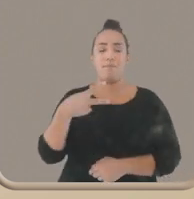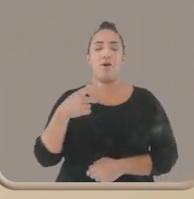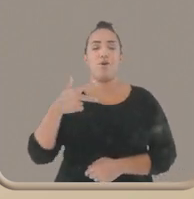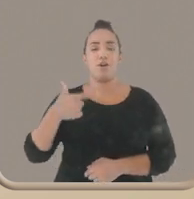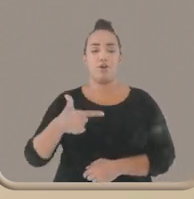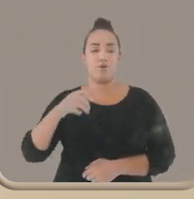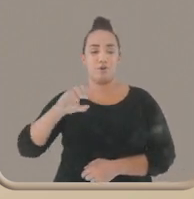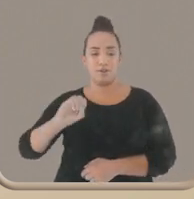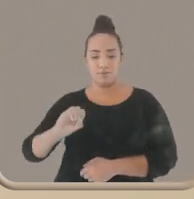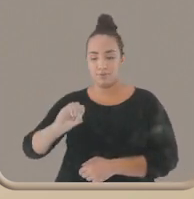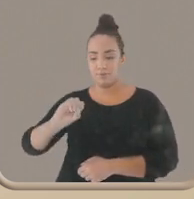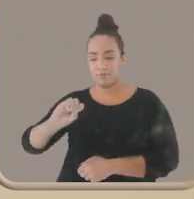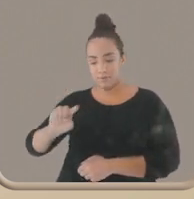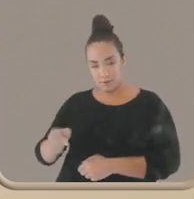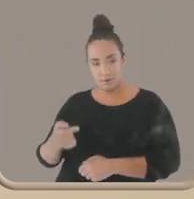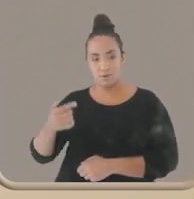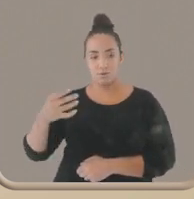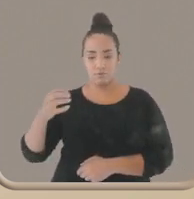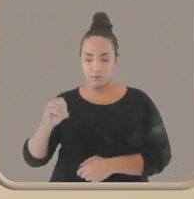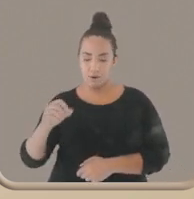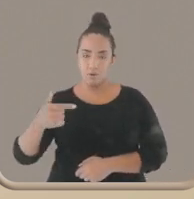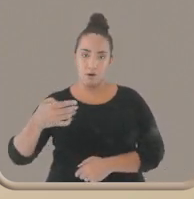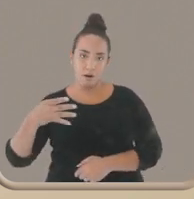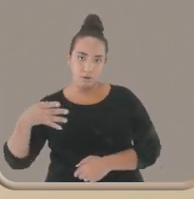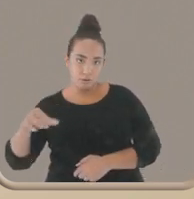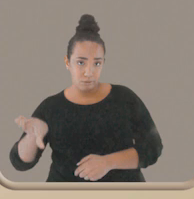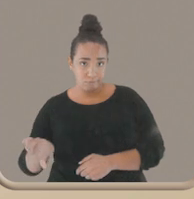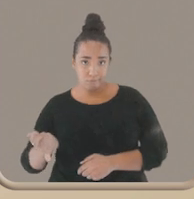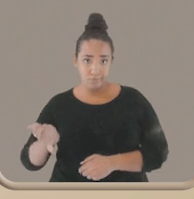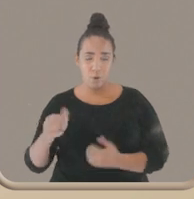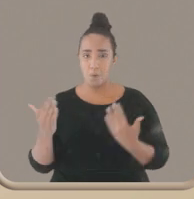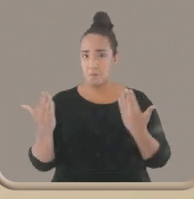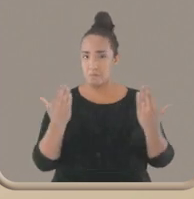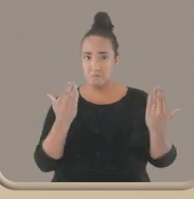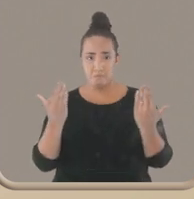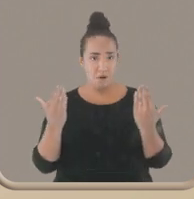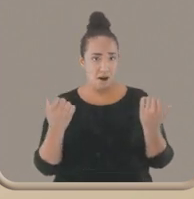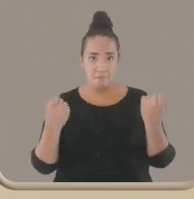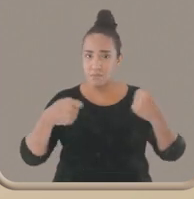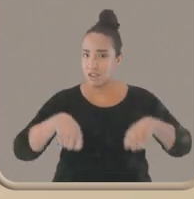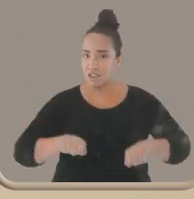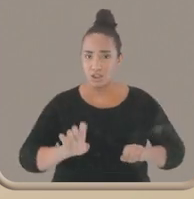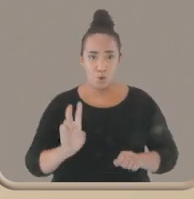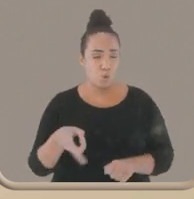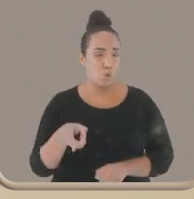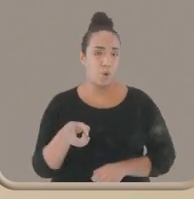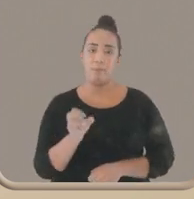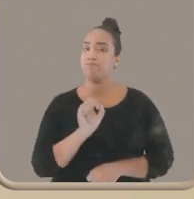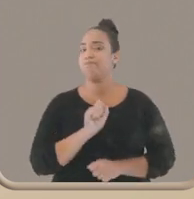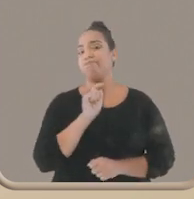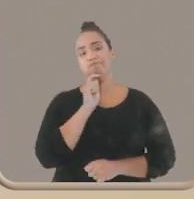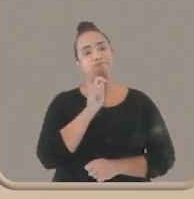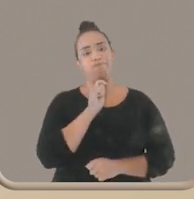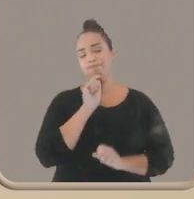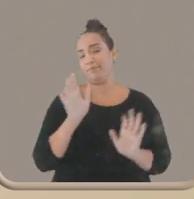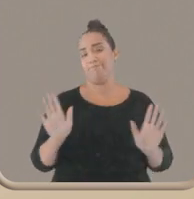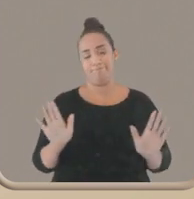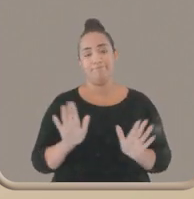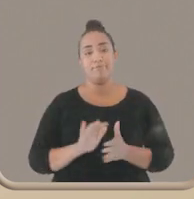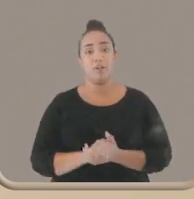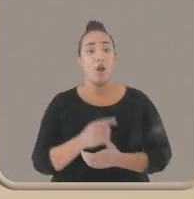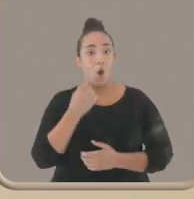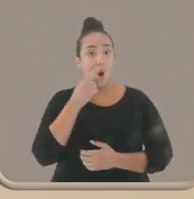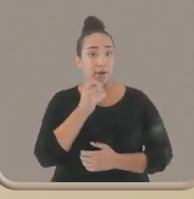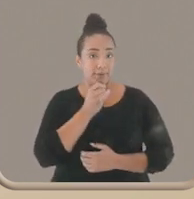2,49 é maior do que 2,049. Eu nem preciso continuar comparando o centésimo e o milésimo